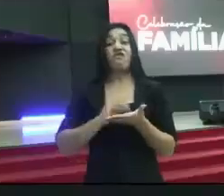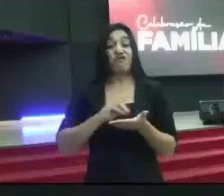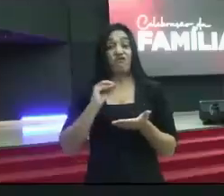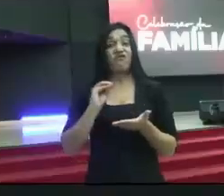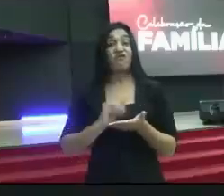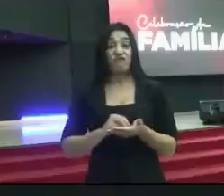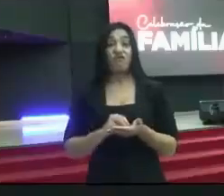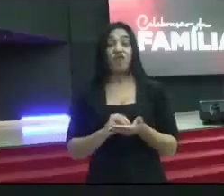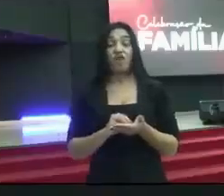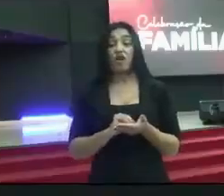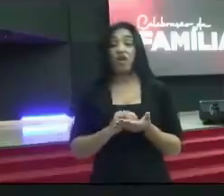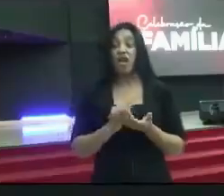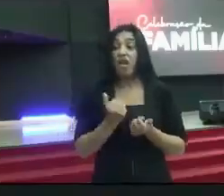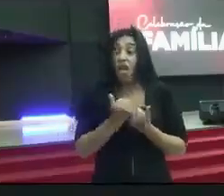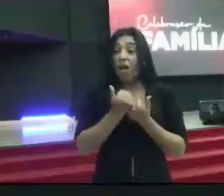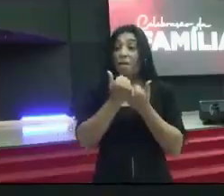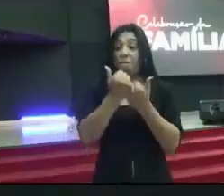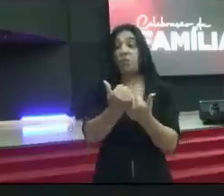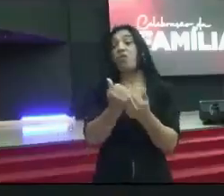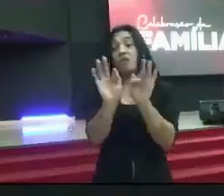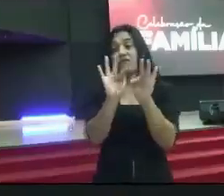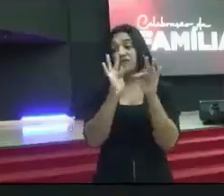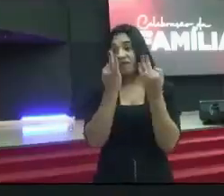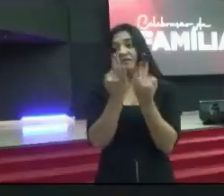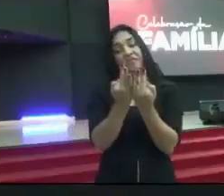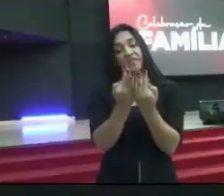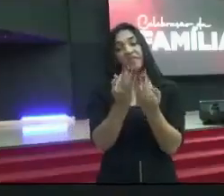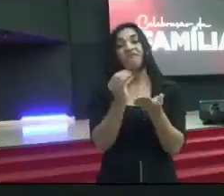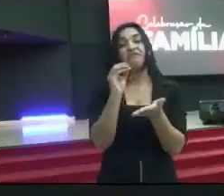falta de apoio familiar,